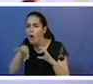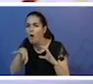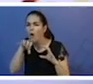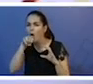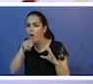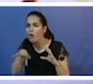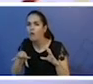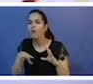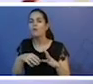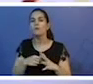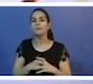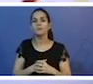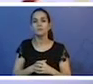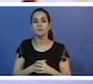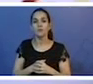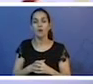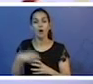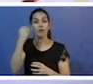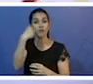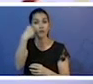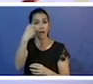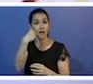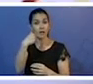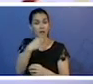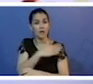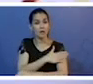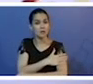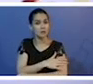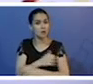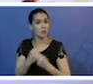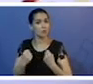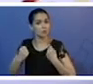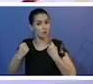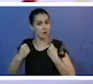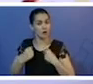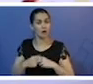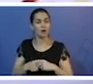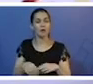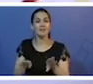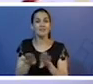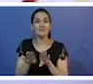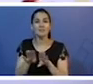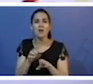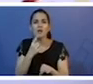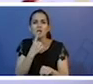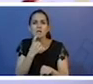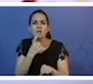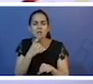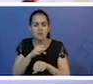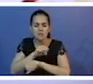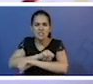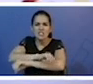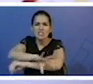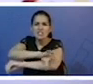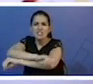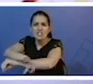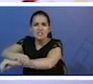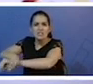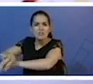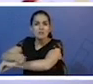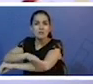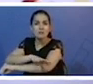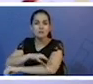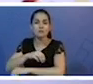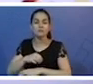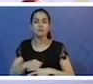náuseas, vômitos, fraqueza muscular e hemorragias intracranianas. Então, é como se dá um